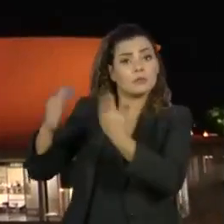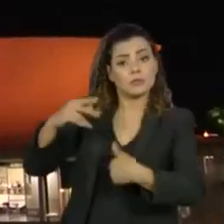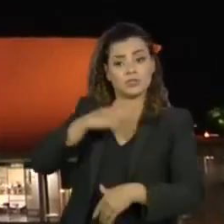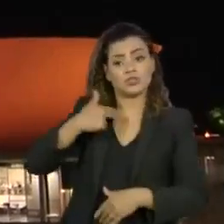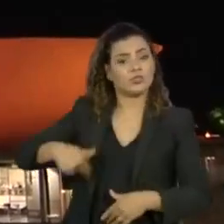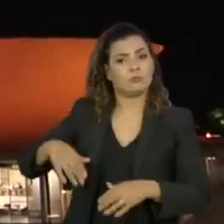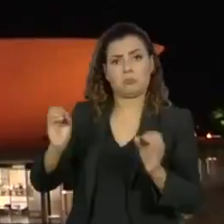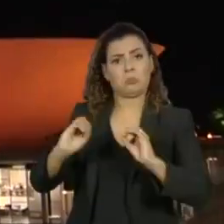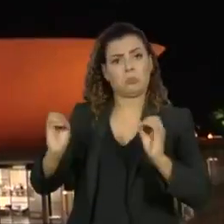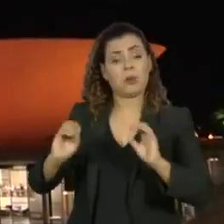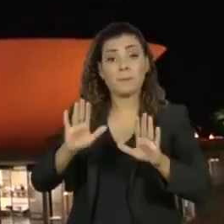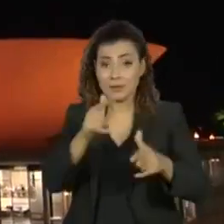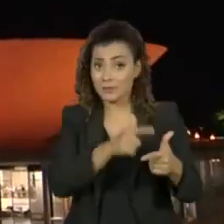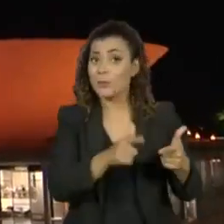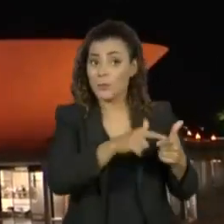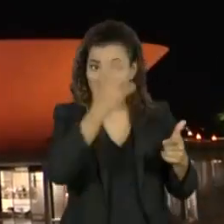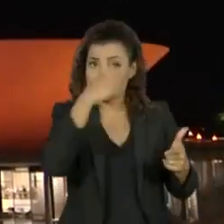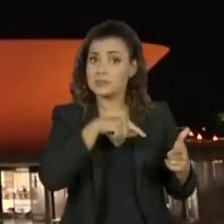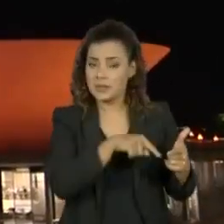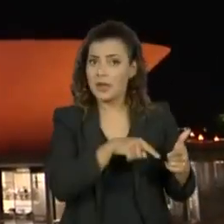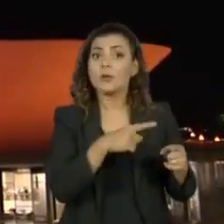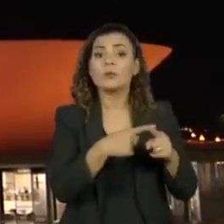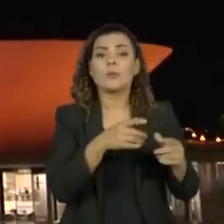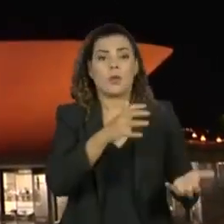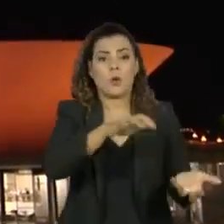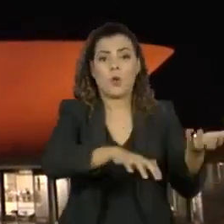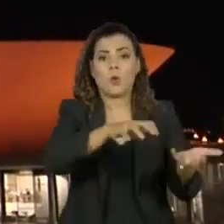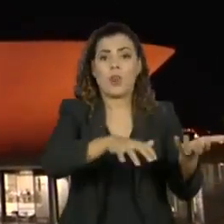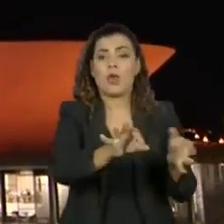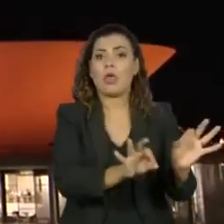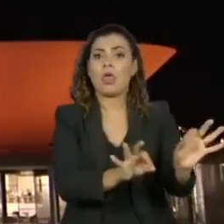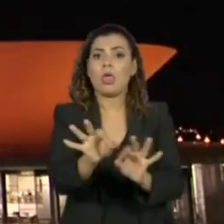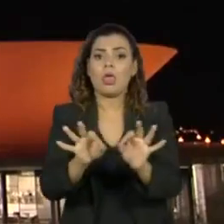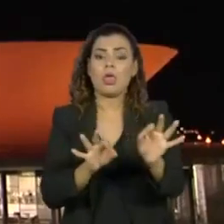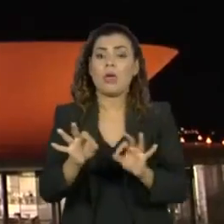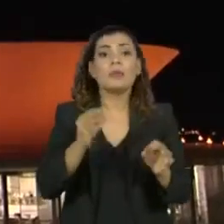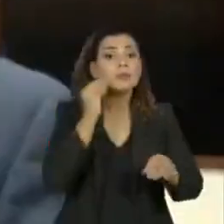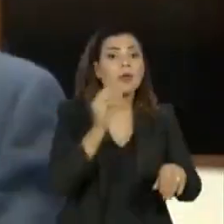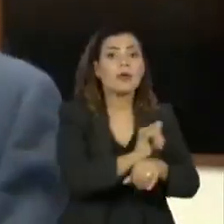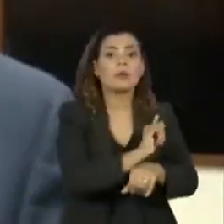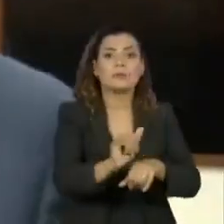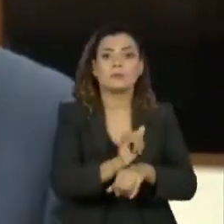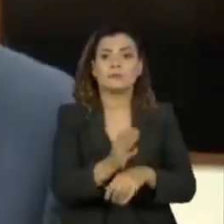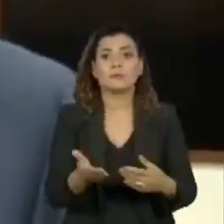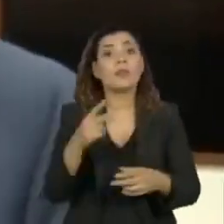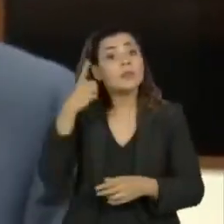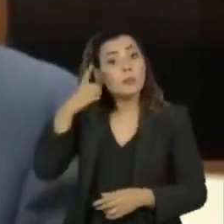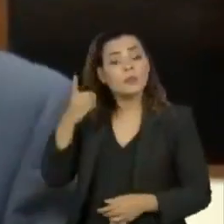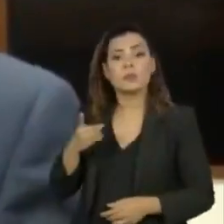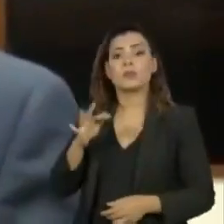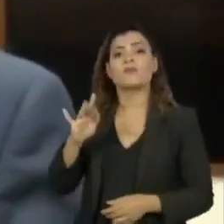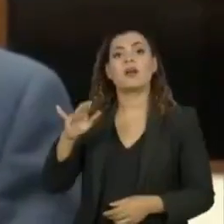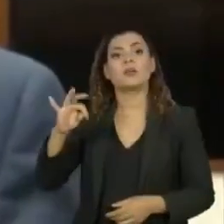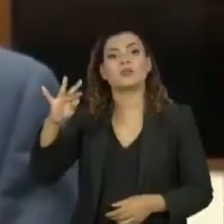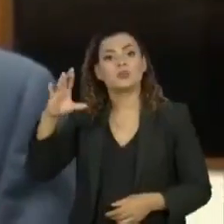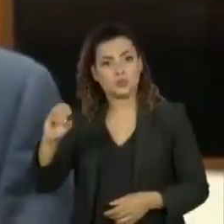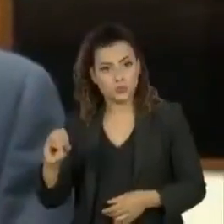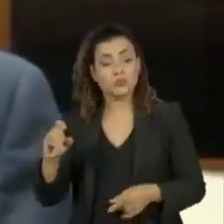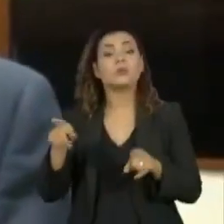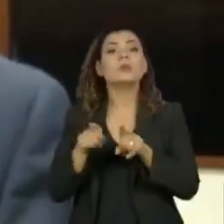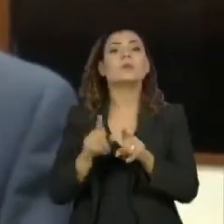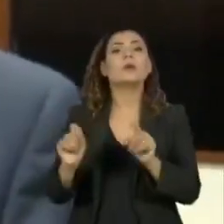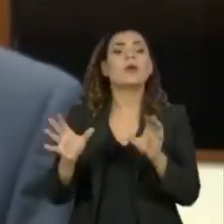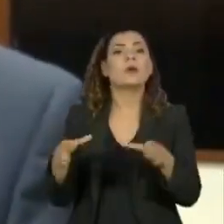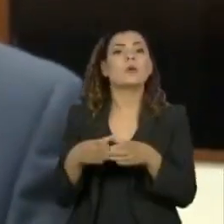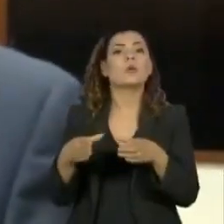Mas o problema existe, sim, e até o Congresso se mexe para tentar uma saída. O deputado Fausto Pinato, que